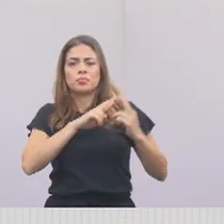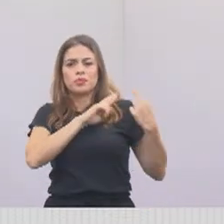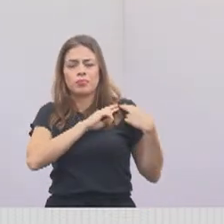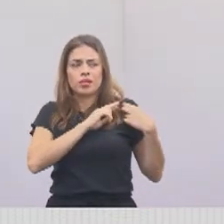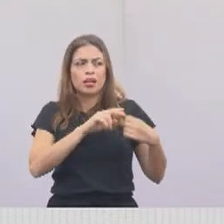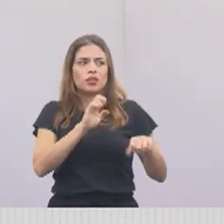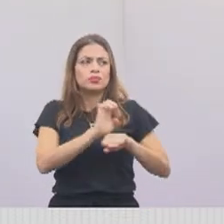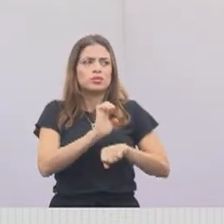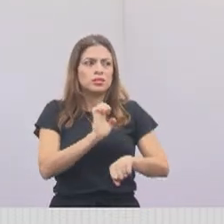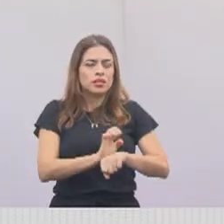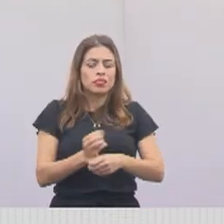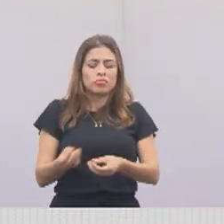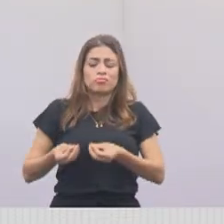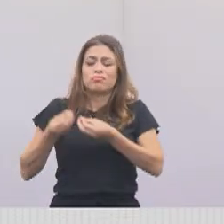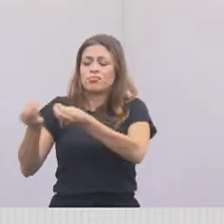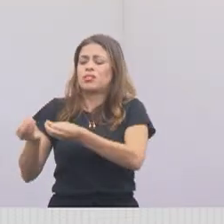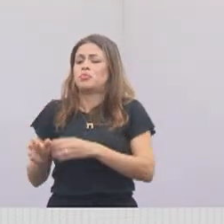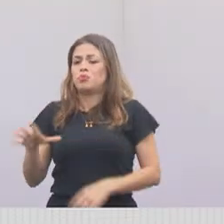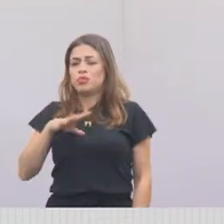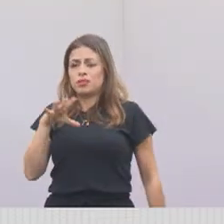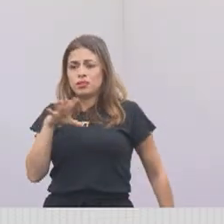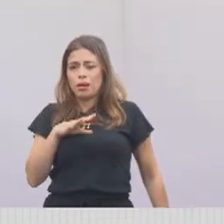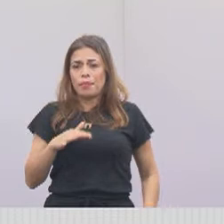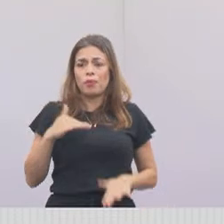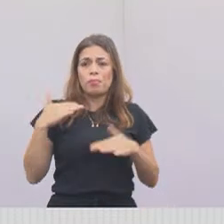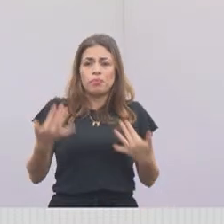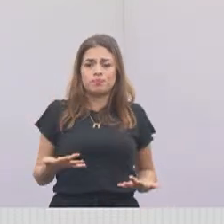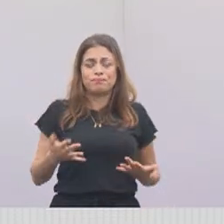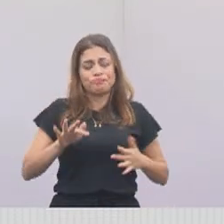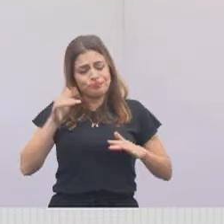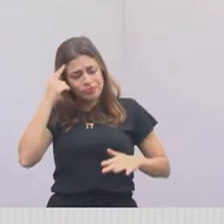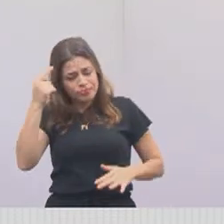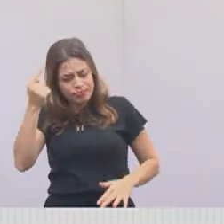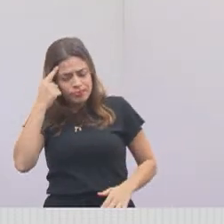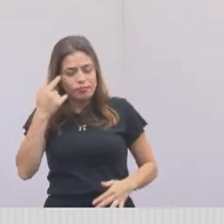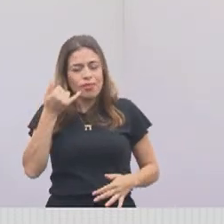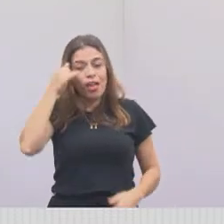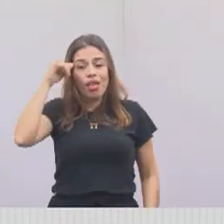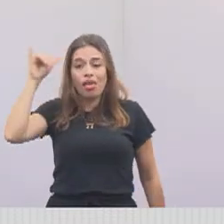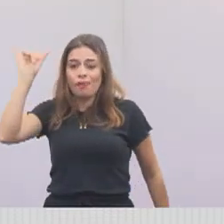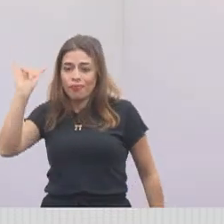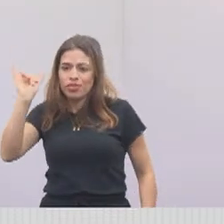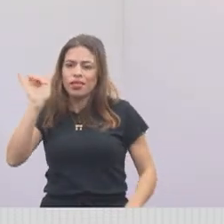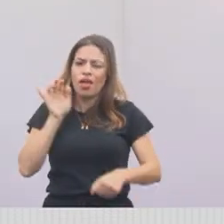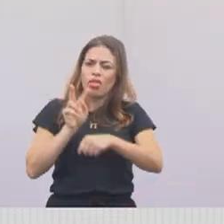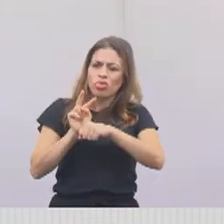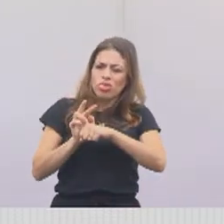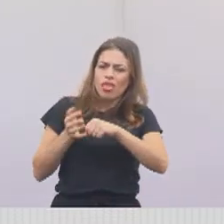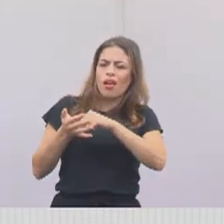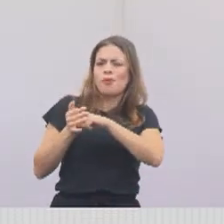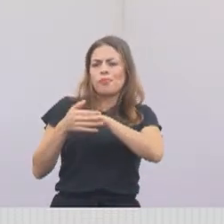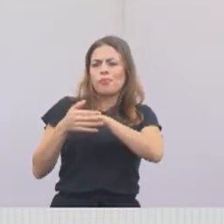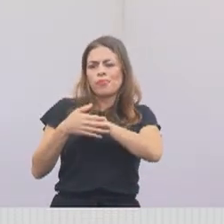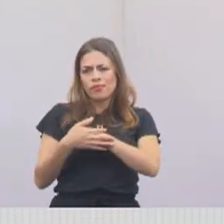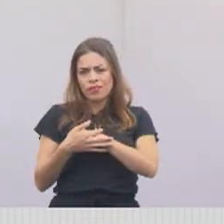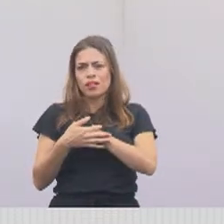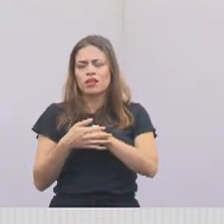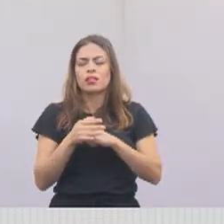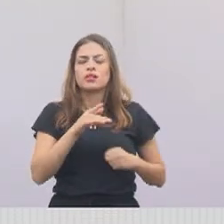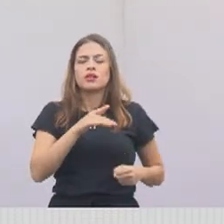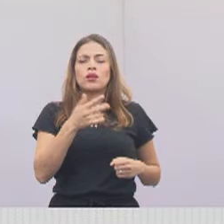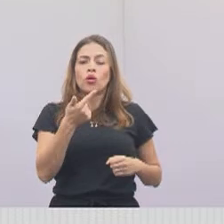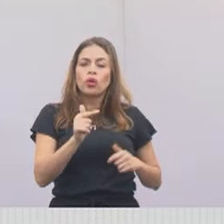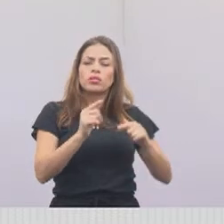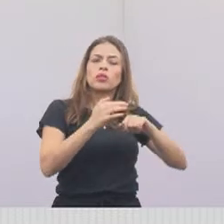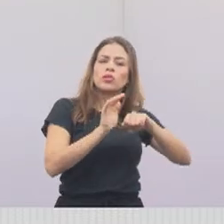para o município. Então, quando a gente pensa numa política pública direcionada à prevenção de doença ou à promoção de saúde, fica